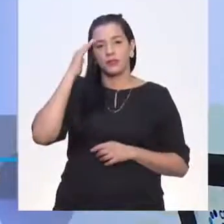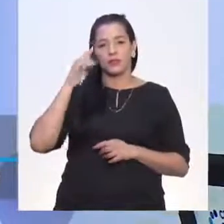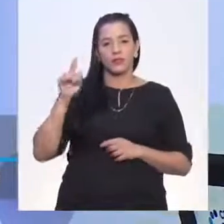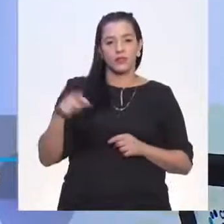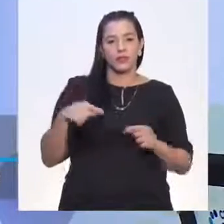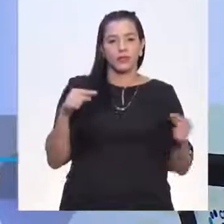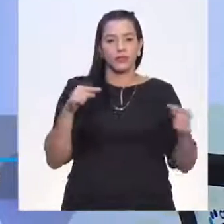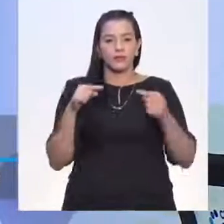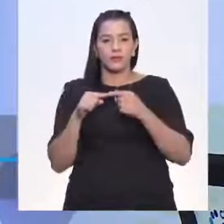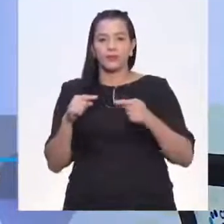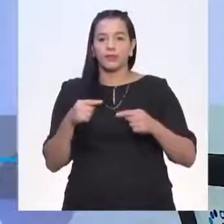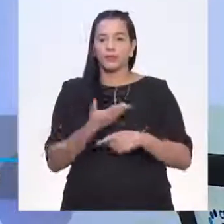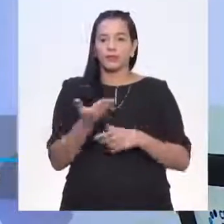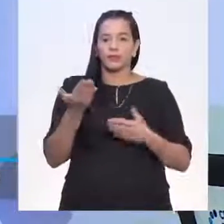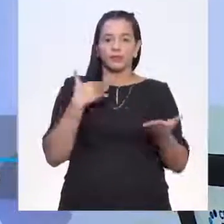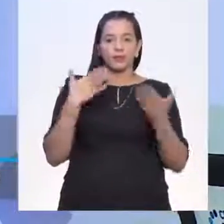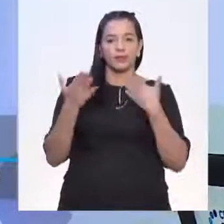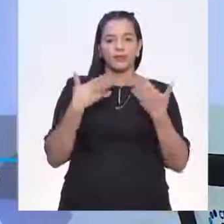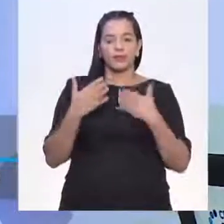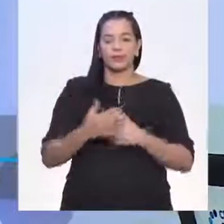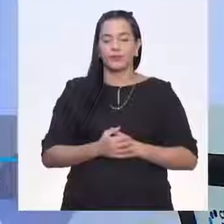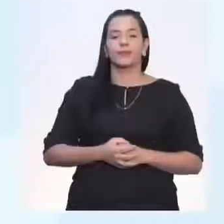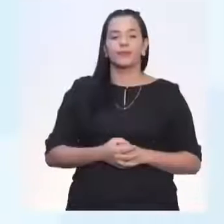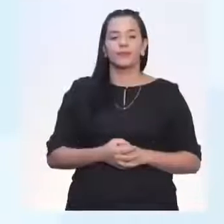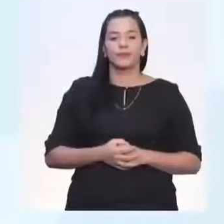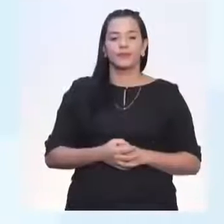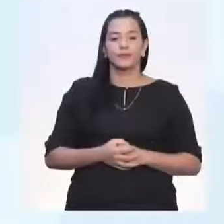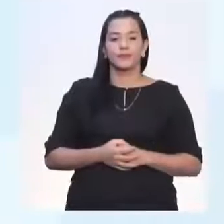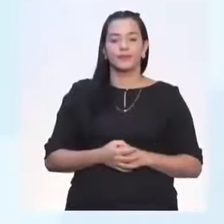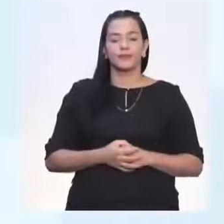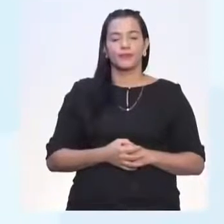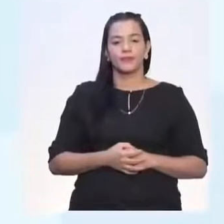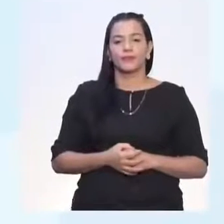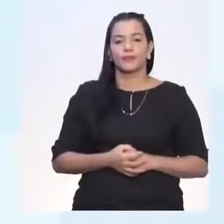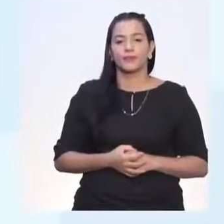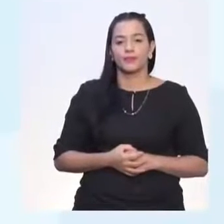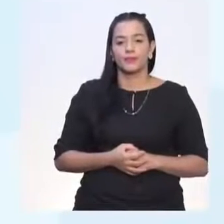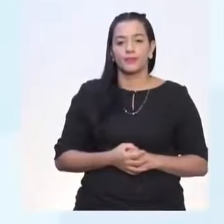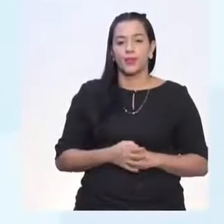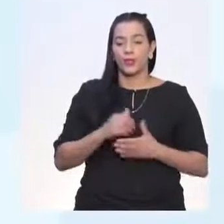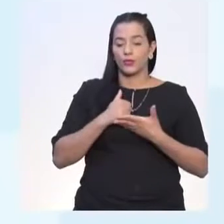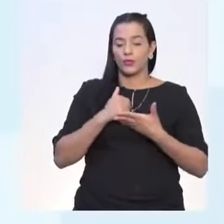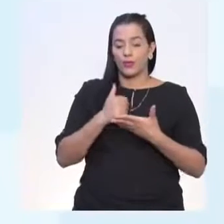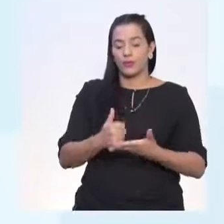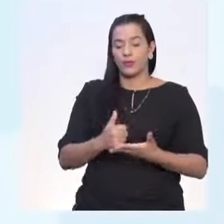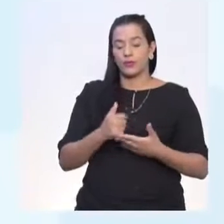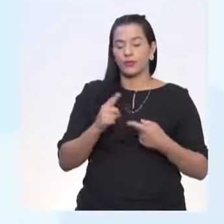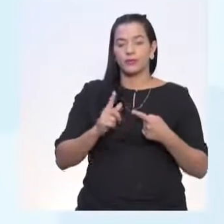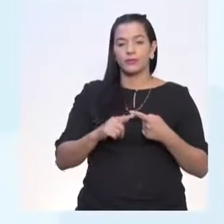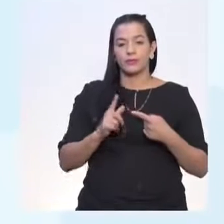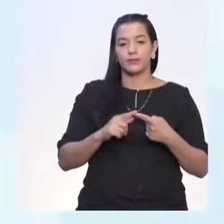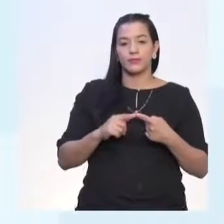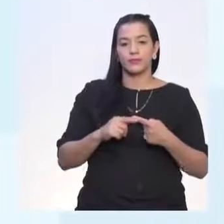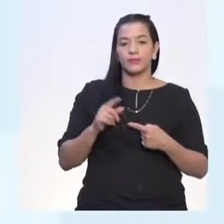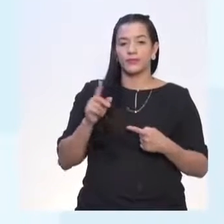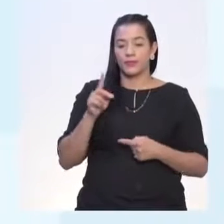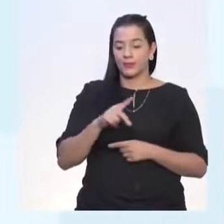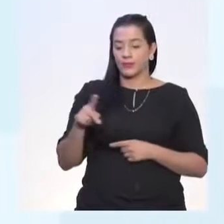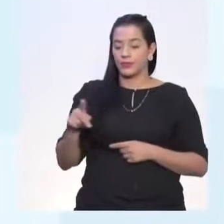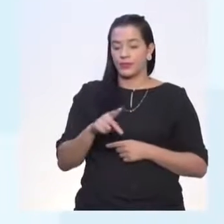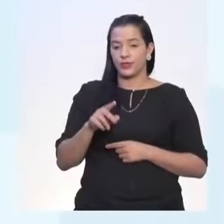É também. Discutir, tá bom? A potente, onde é o apoio e onde é a resistente. A